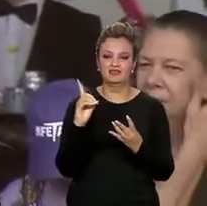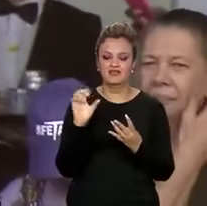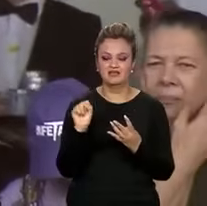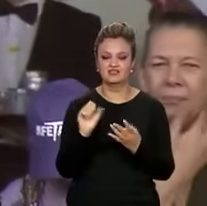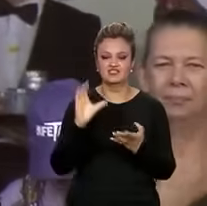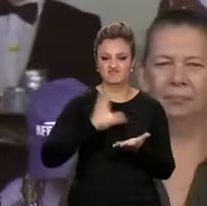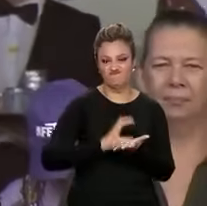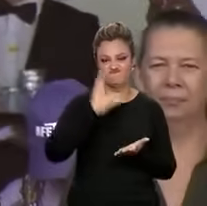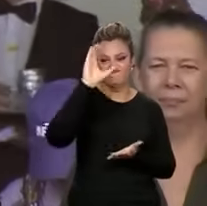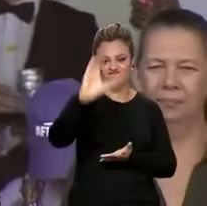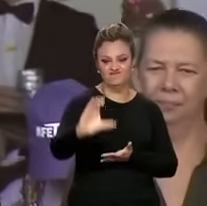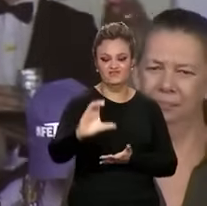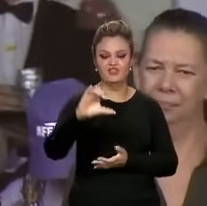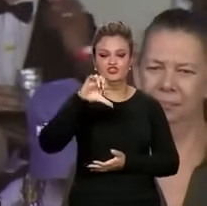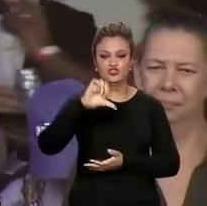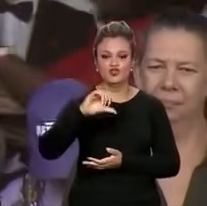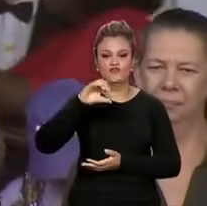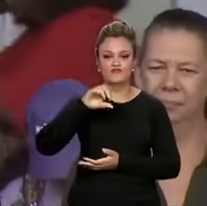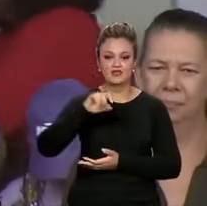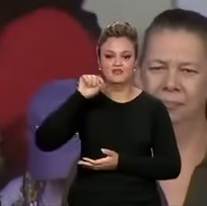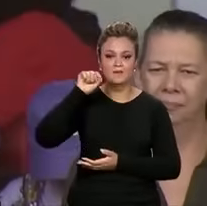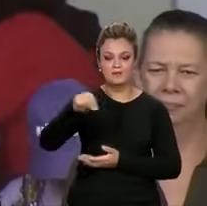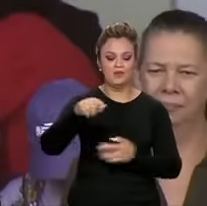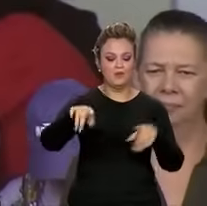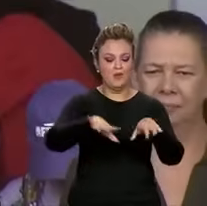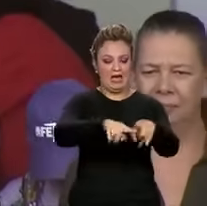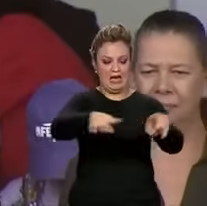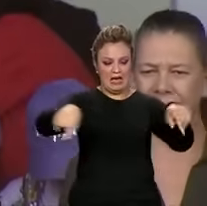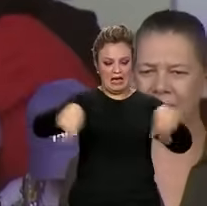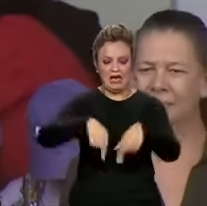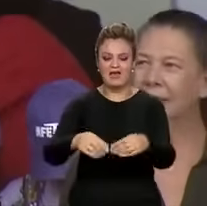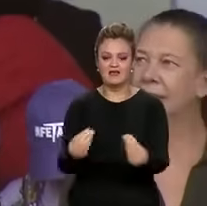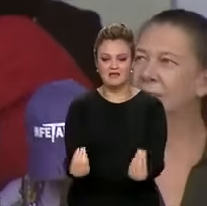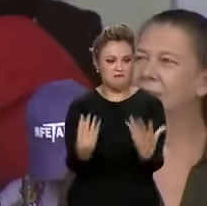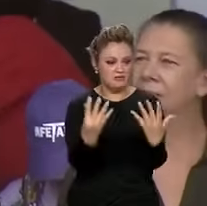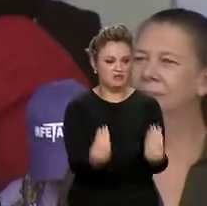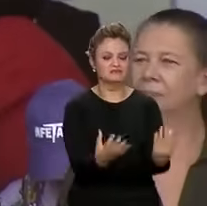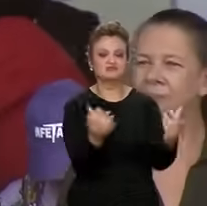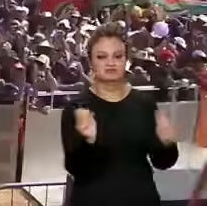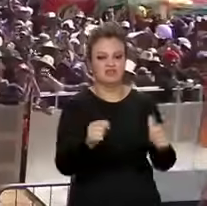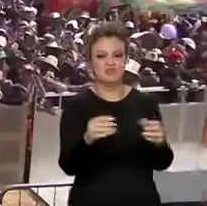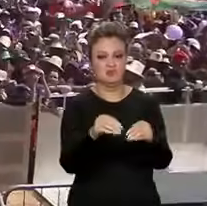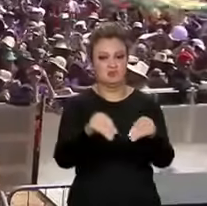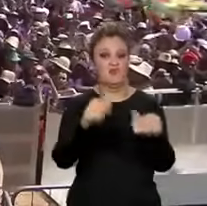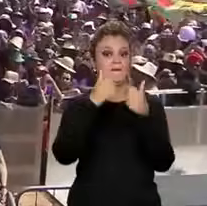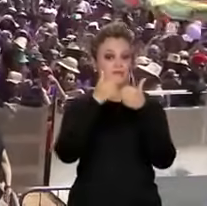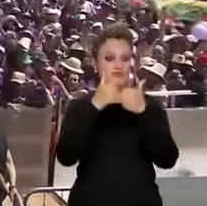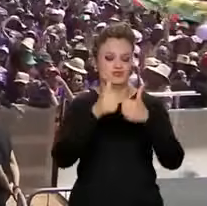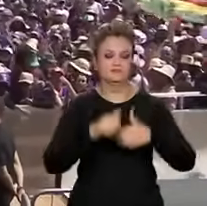90 mil Quintais produtivos no nosso país